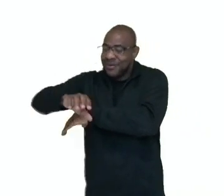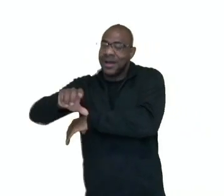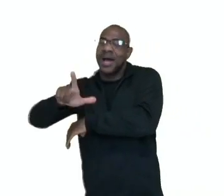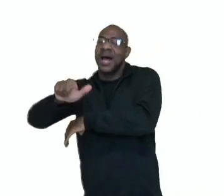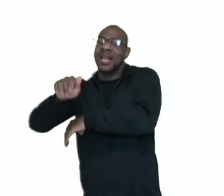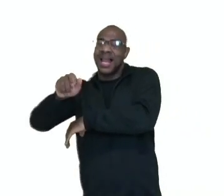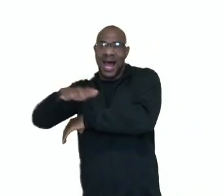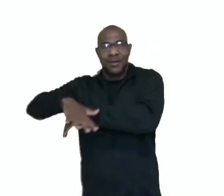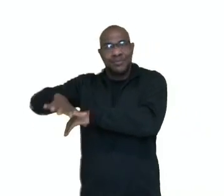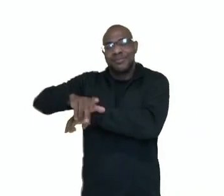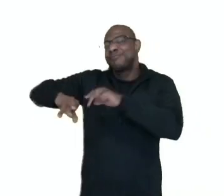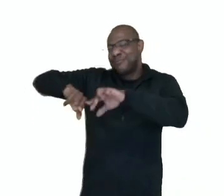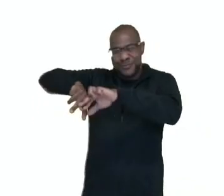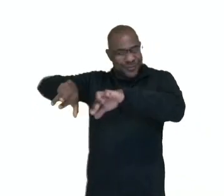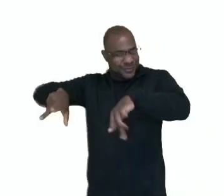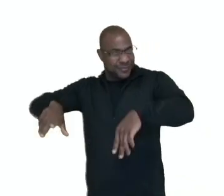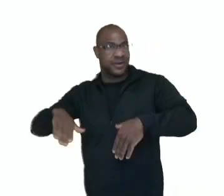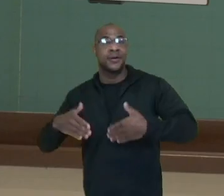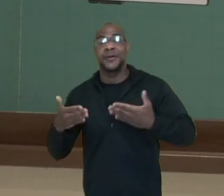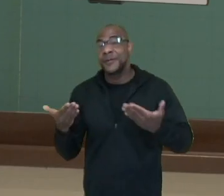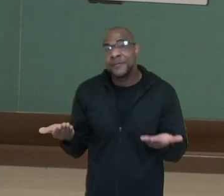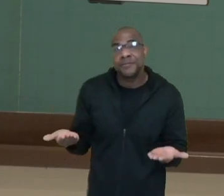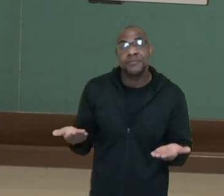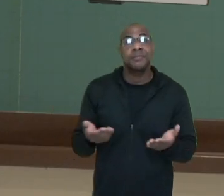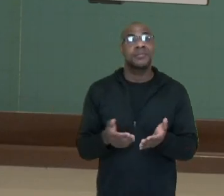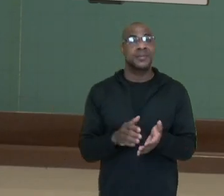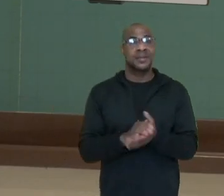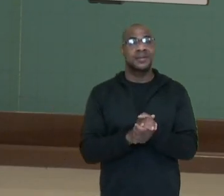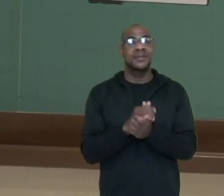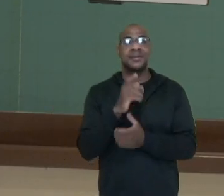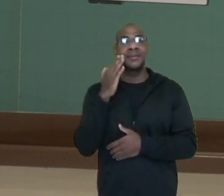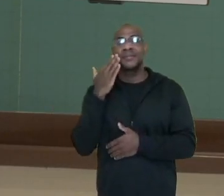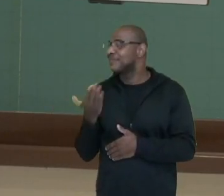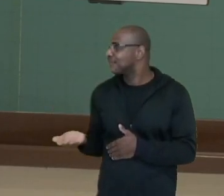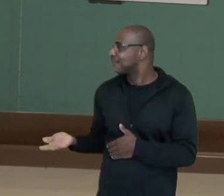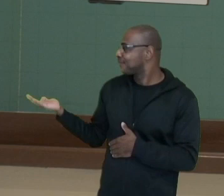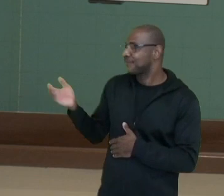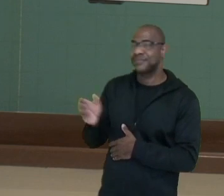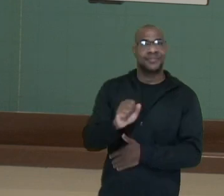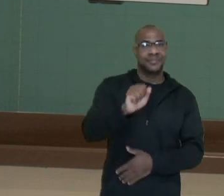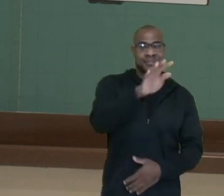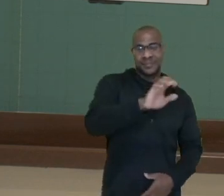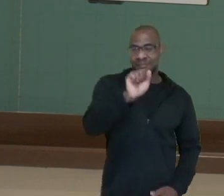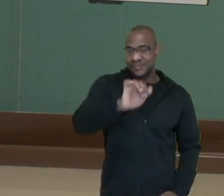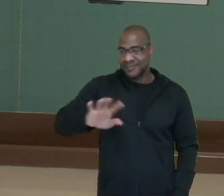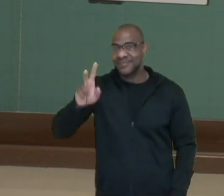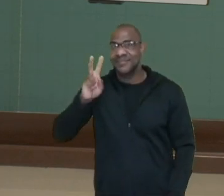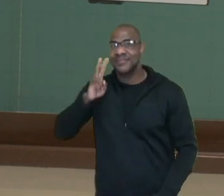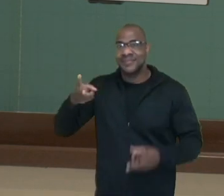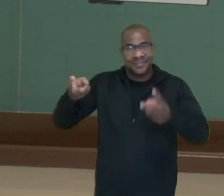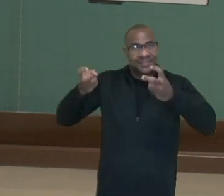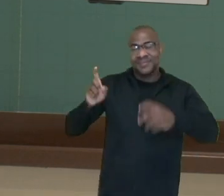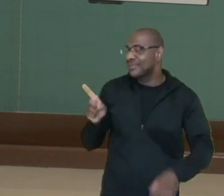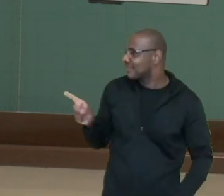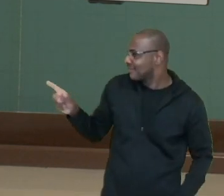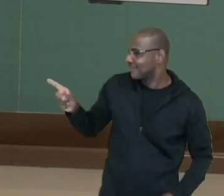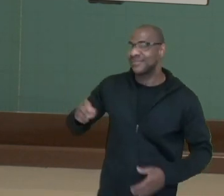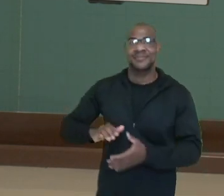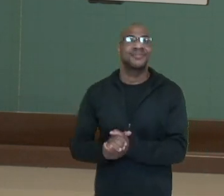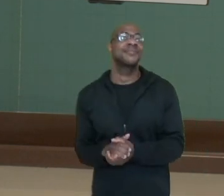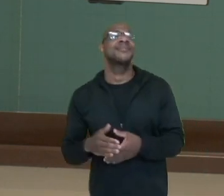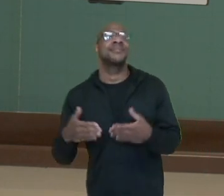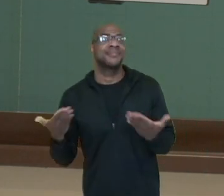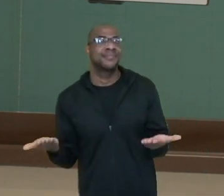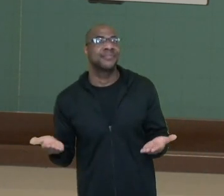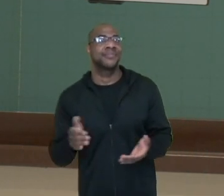aqui no caso de açude ou represa. Lótico, água corrente. Lêntico, água com pouco movimento, ou seja,